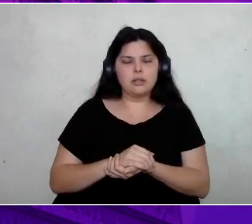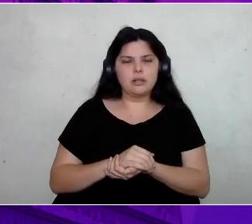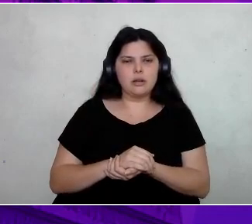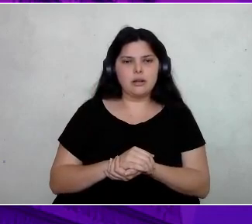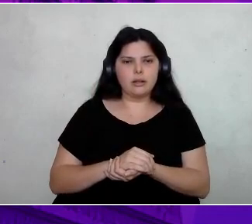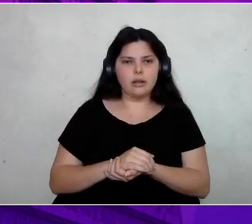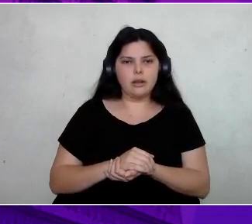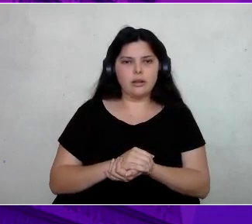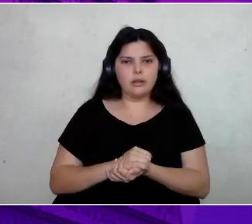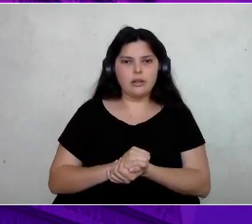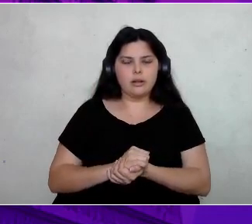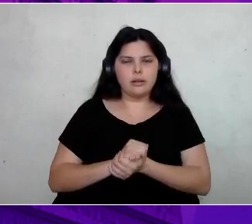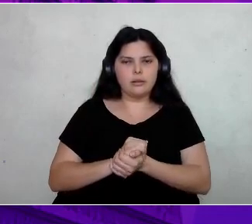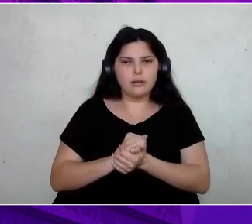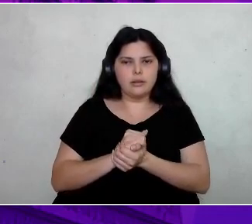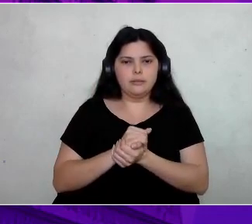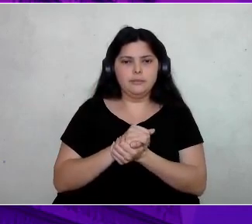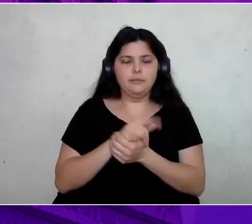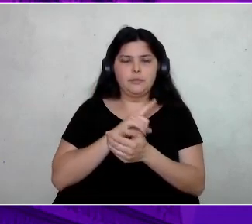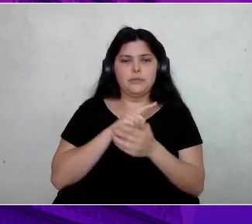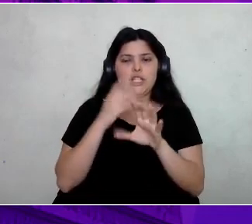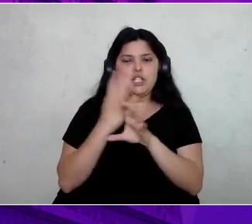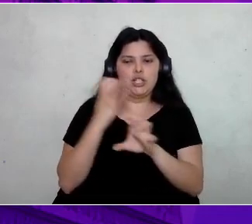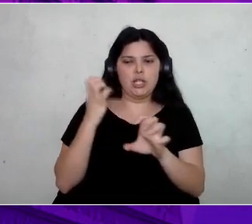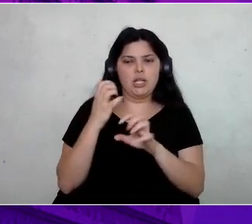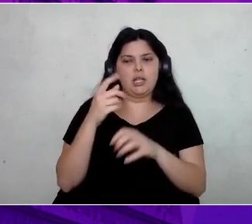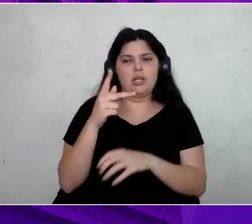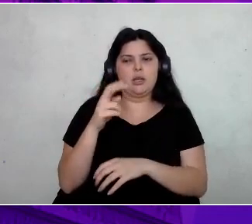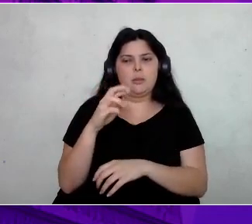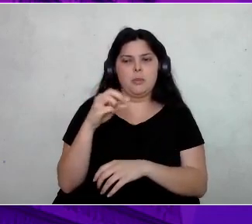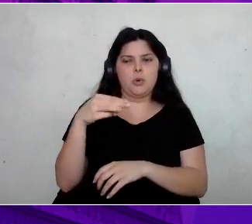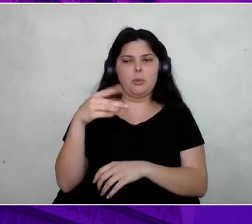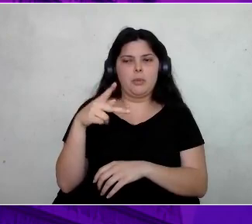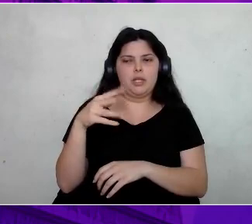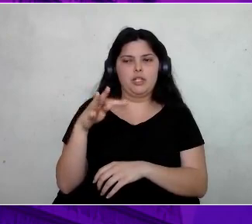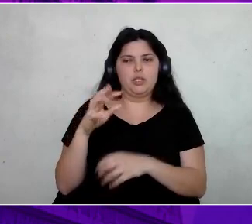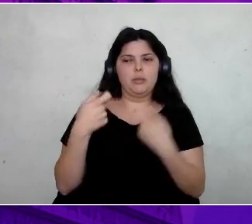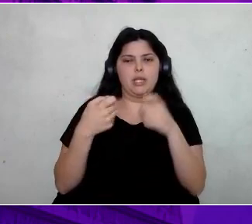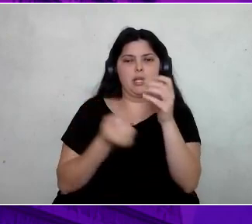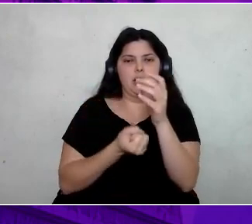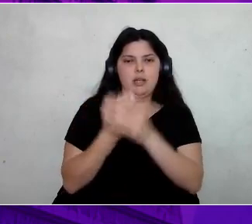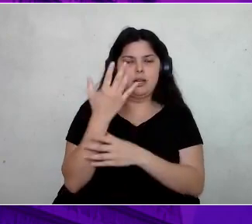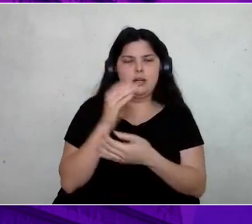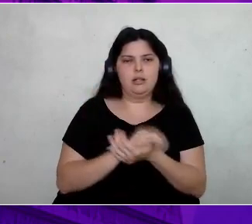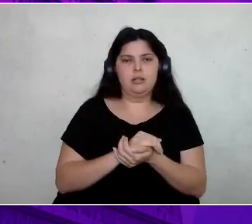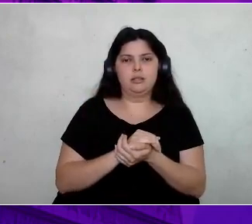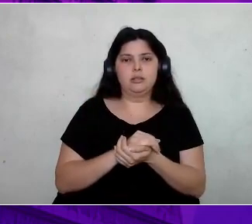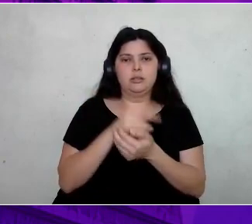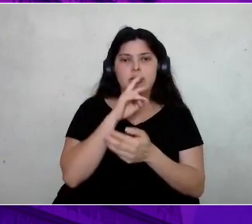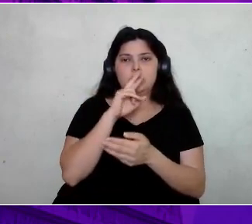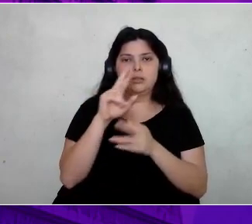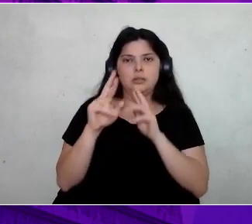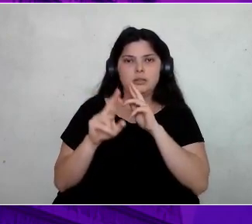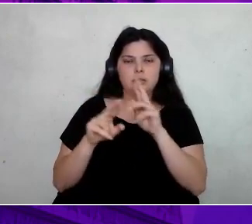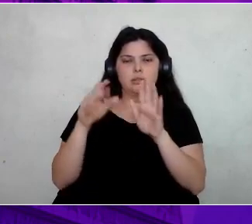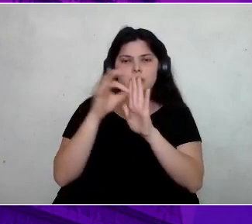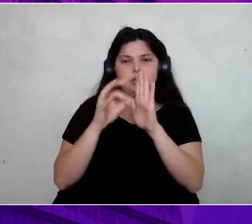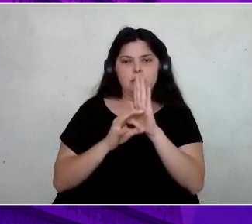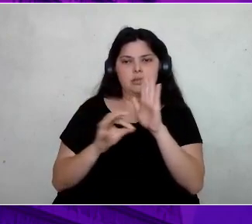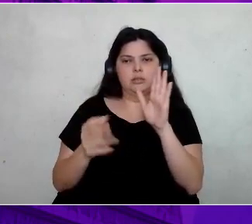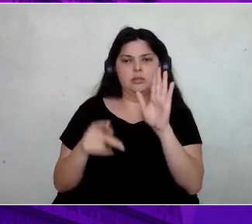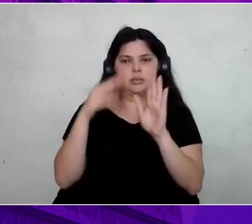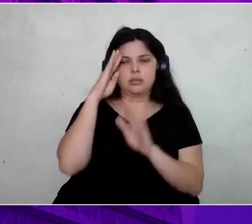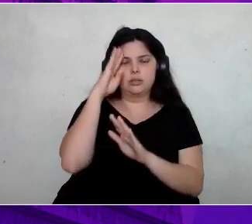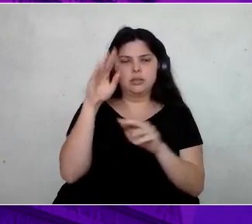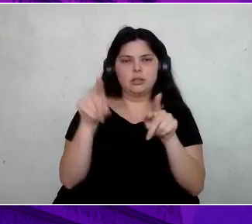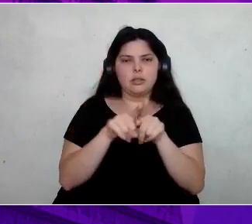ele tem toda uma engenharia de prompts para gerar os meus resultados, o meu código-fonte, e tem todo